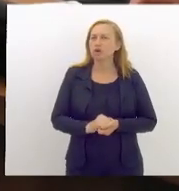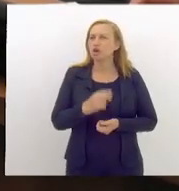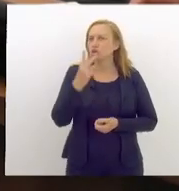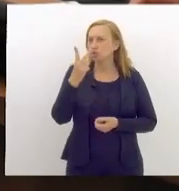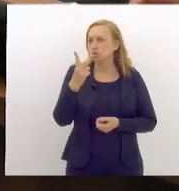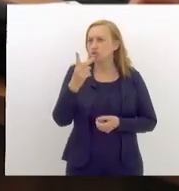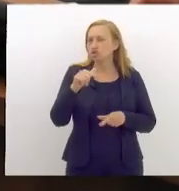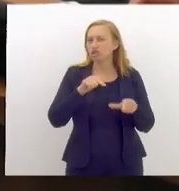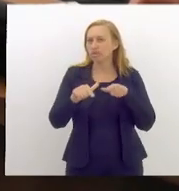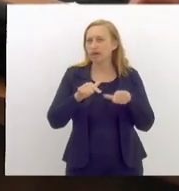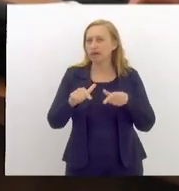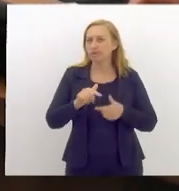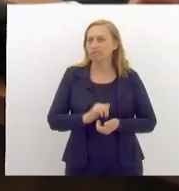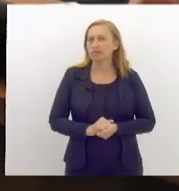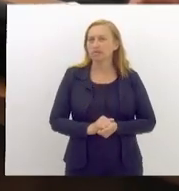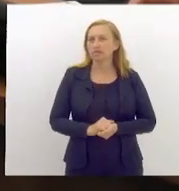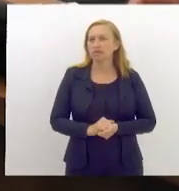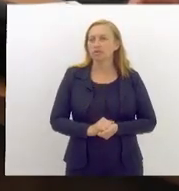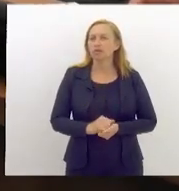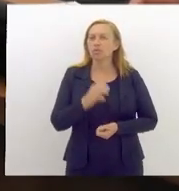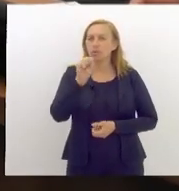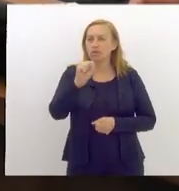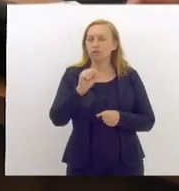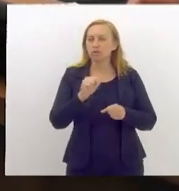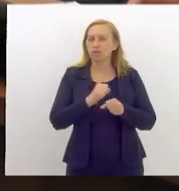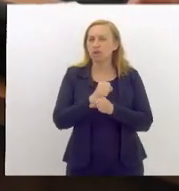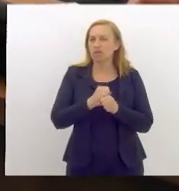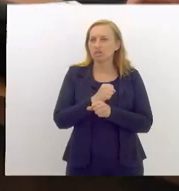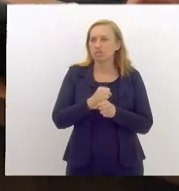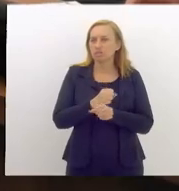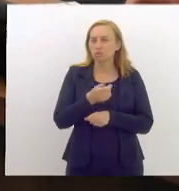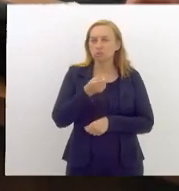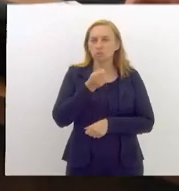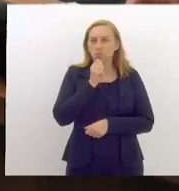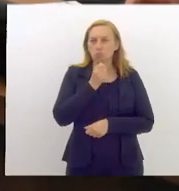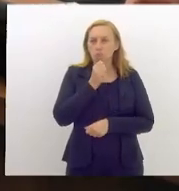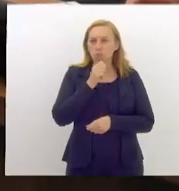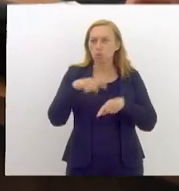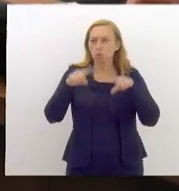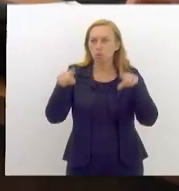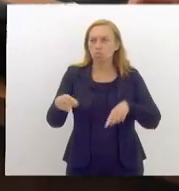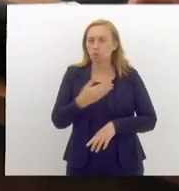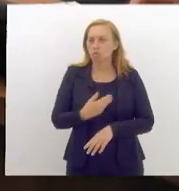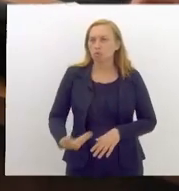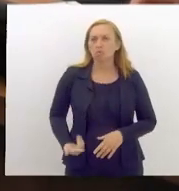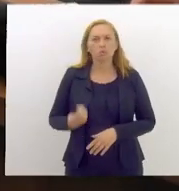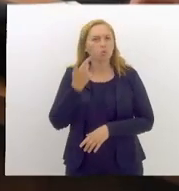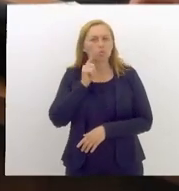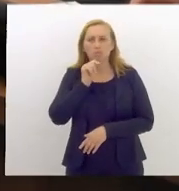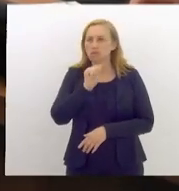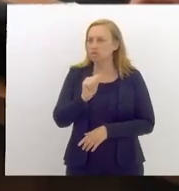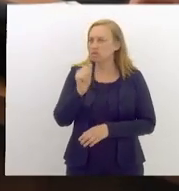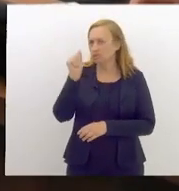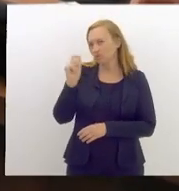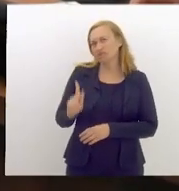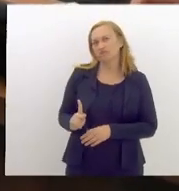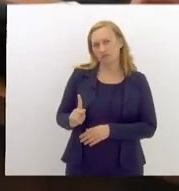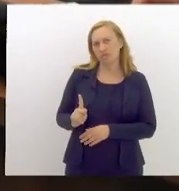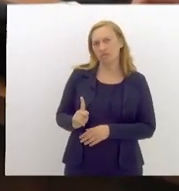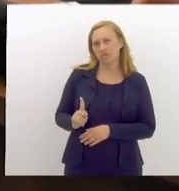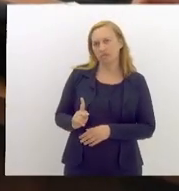dois mandatos quer dizer com 8 anos e nenhum servidor público conseguia se aposentar ainda que